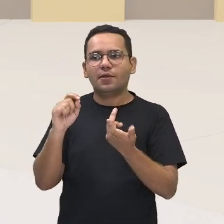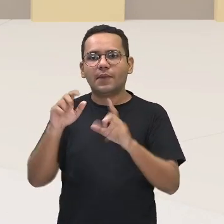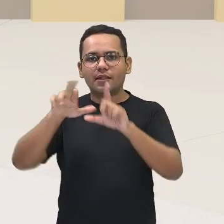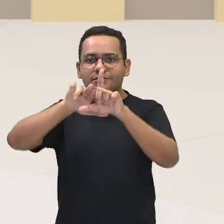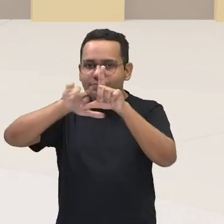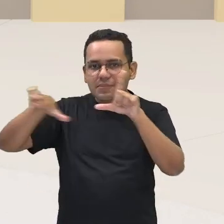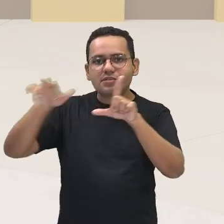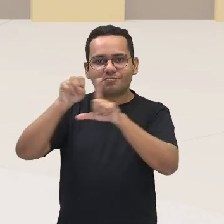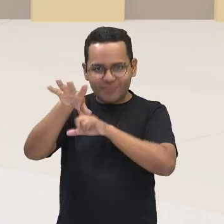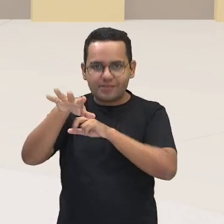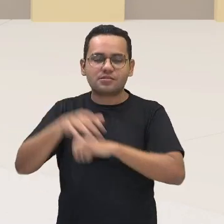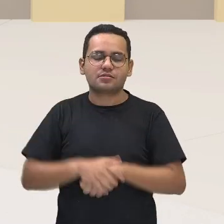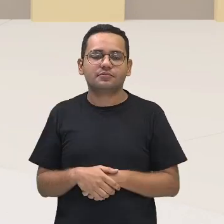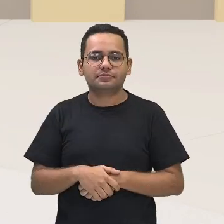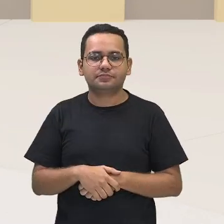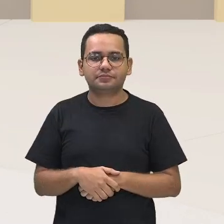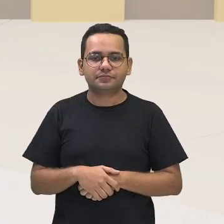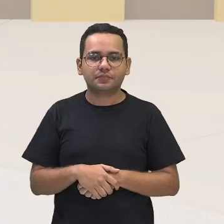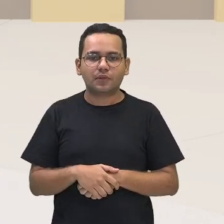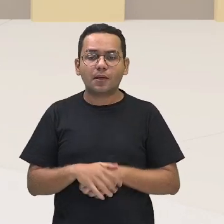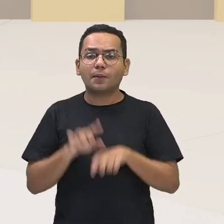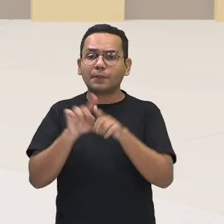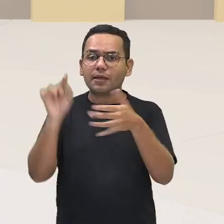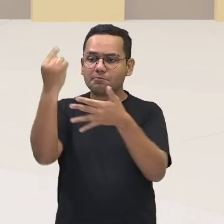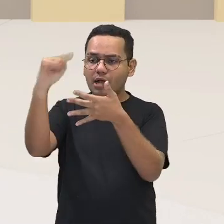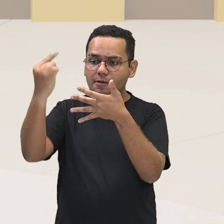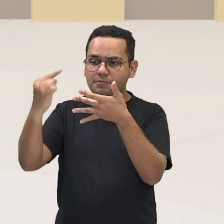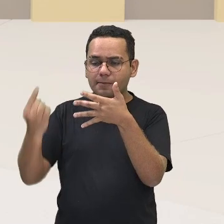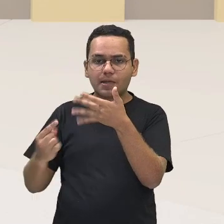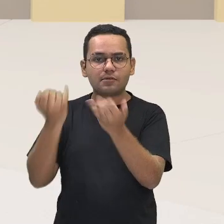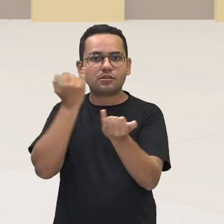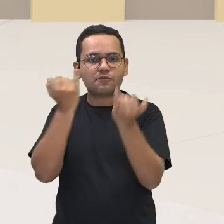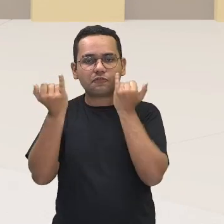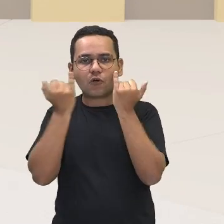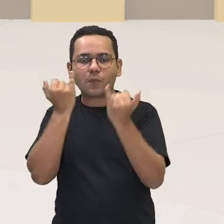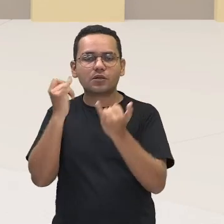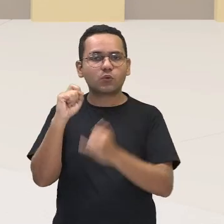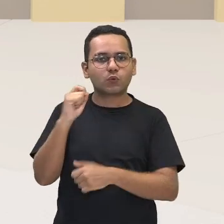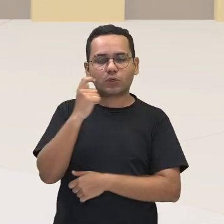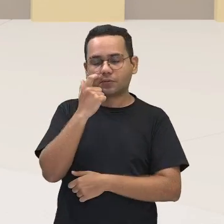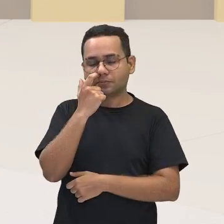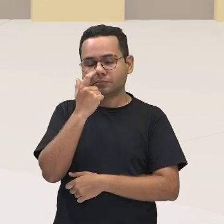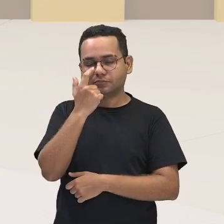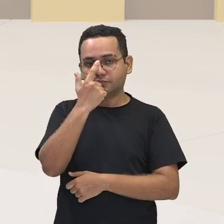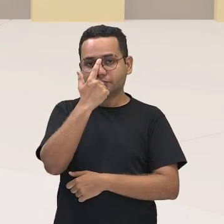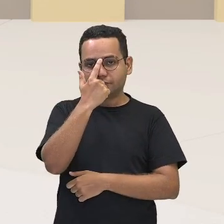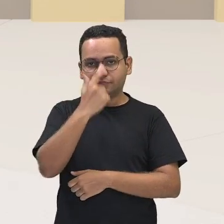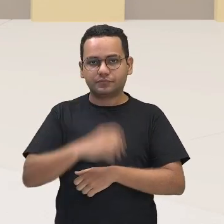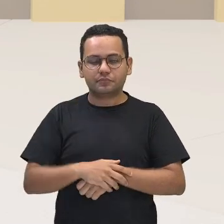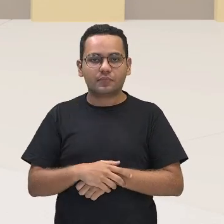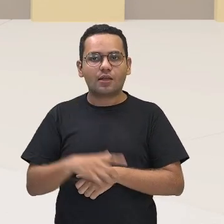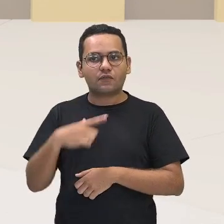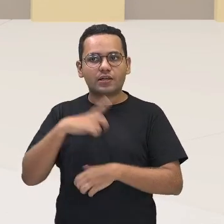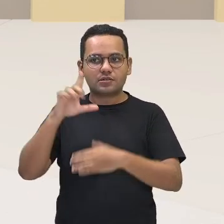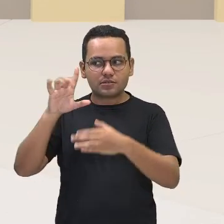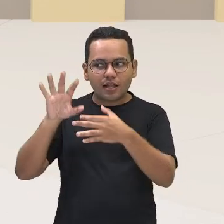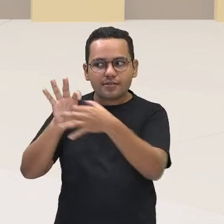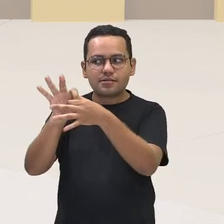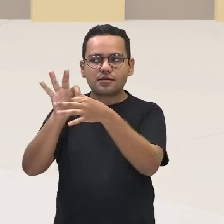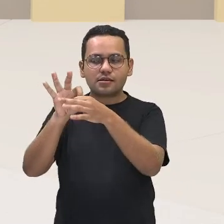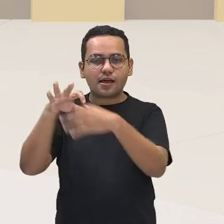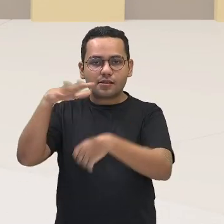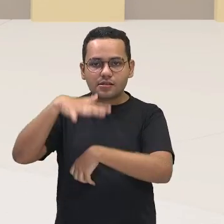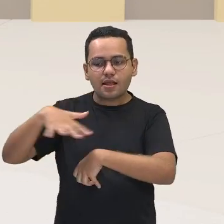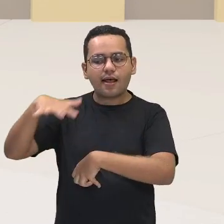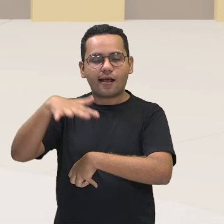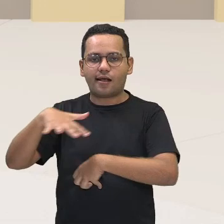esse conjunto de dispositivos nos fazem ser inseridos, estarmos ligados com essa